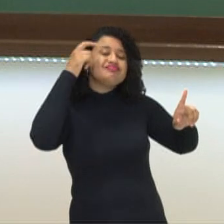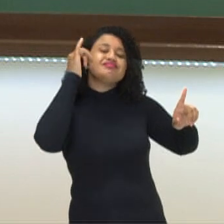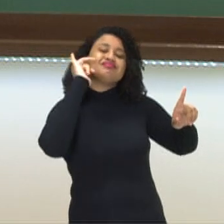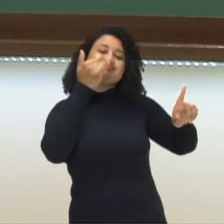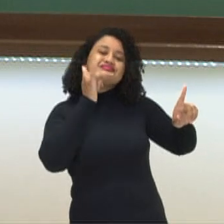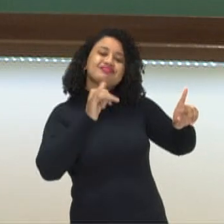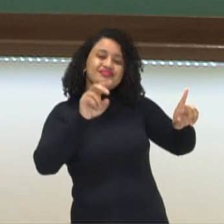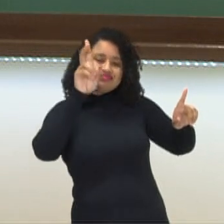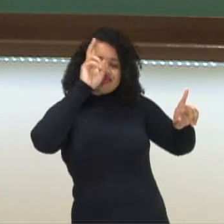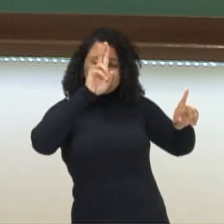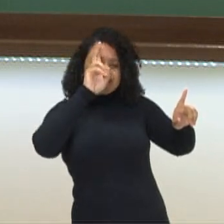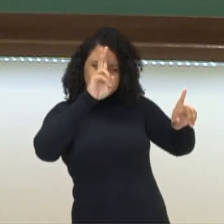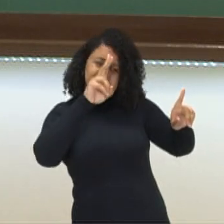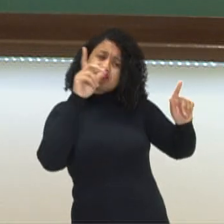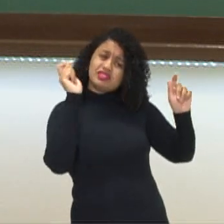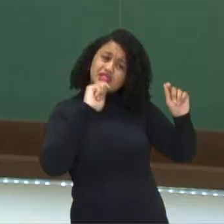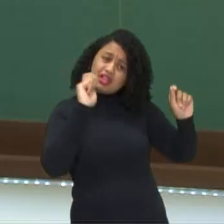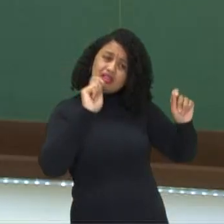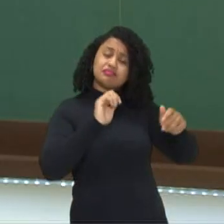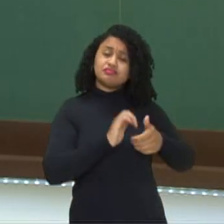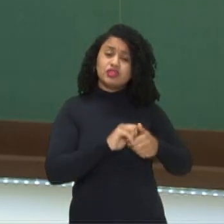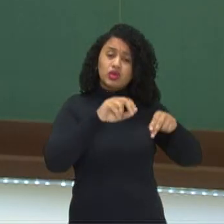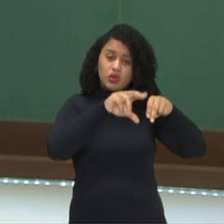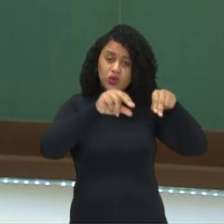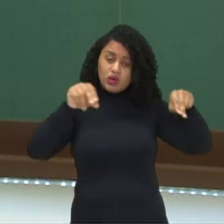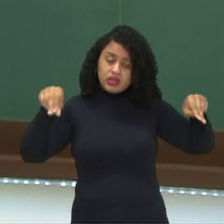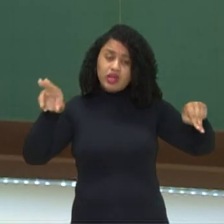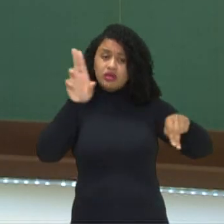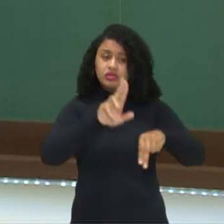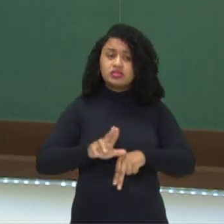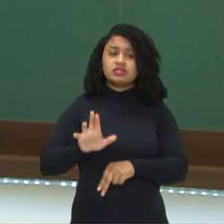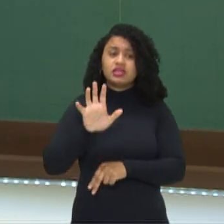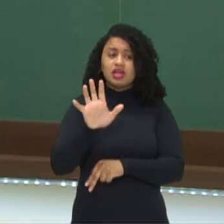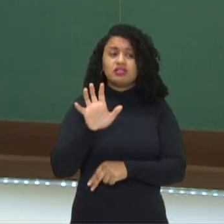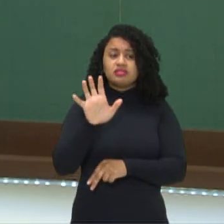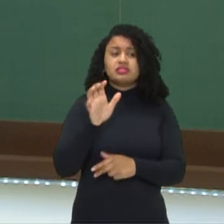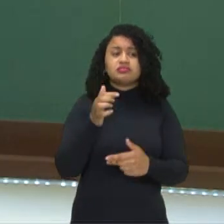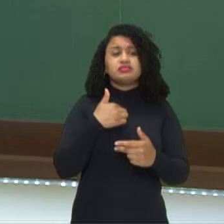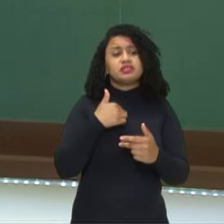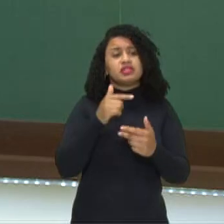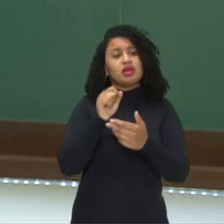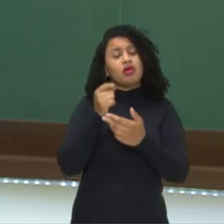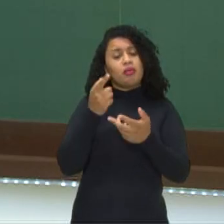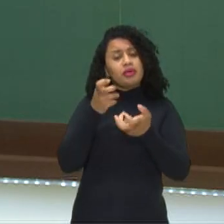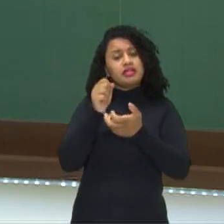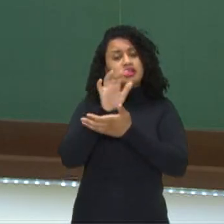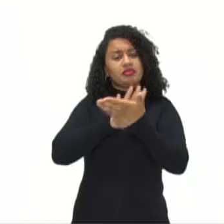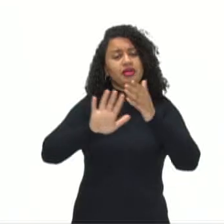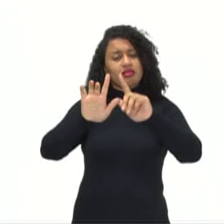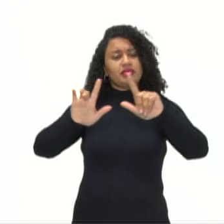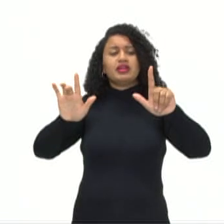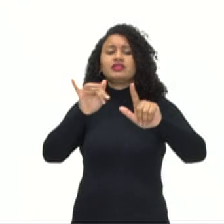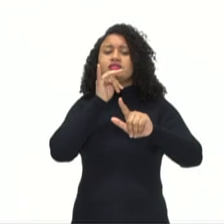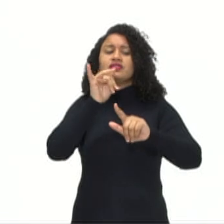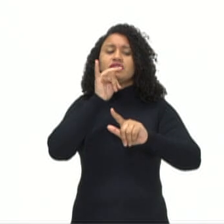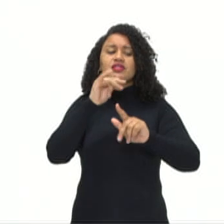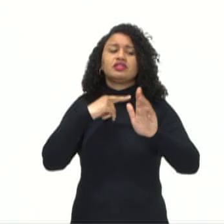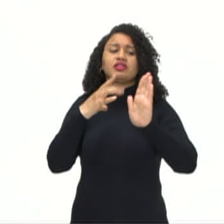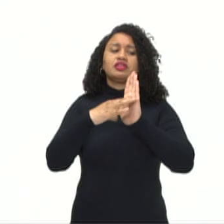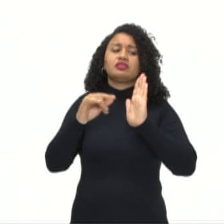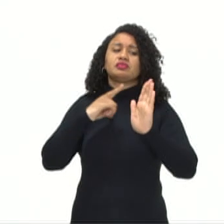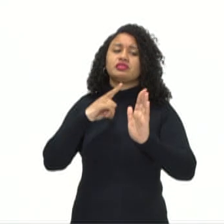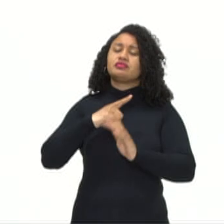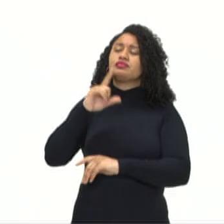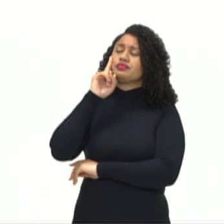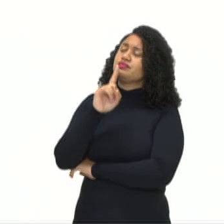conta muitas histórias. E na literatura do cordel eles usavam muito, né, da xilogravura. Então, ali um exemplo, né, dessas